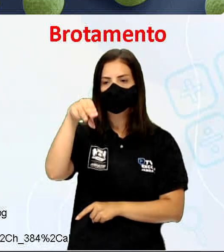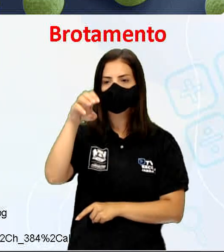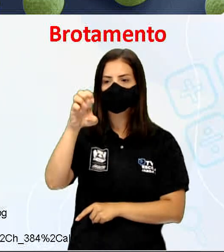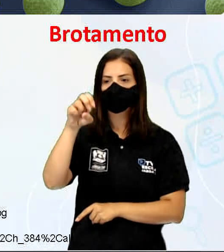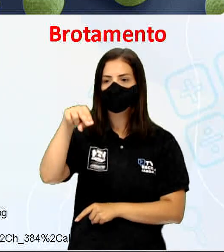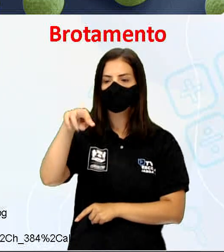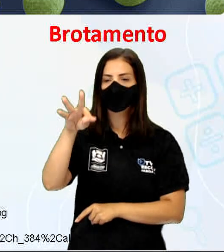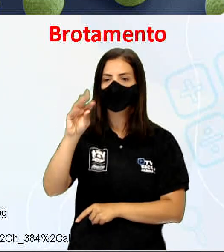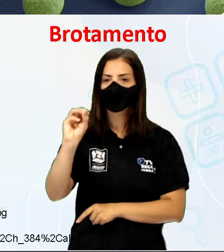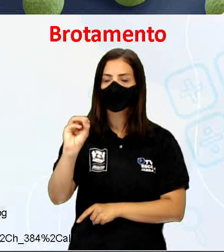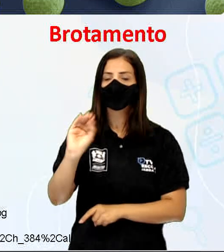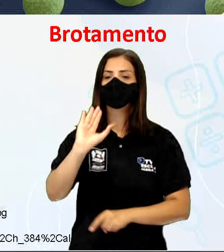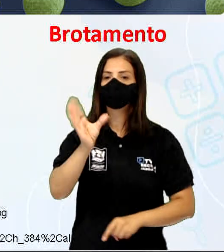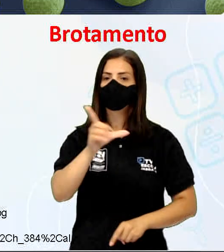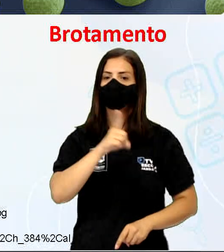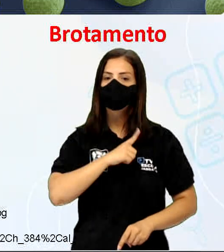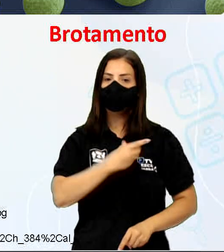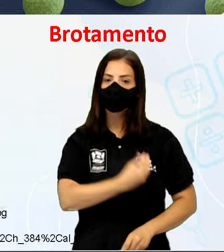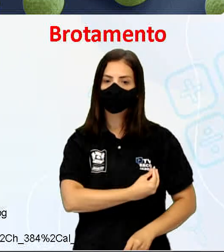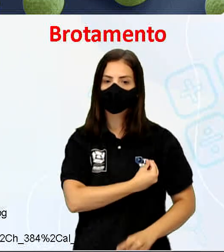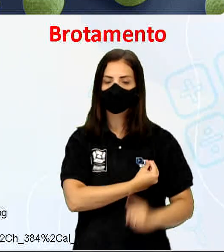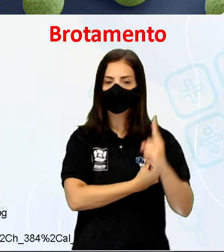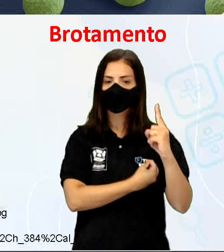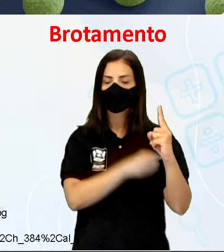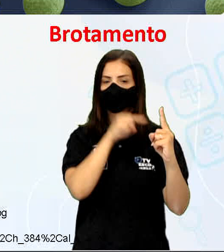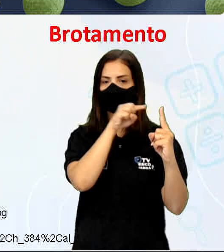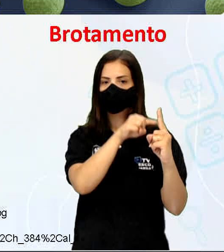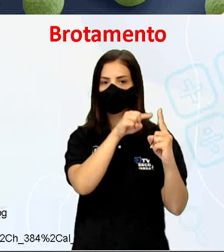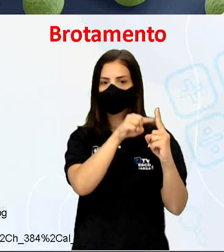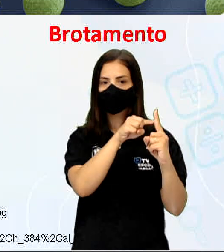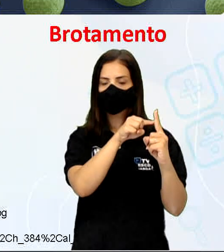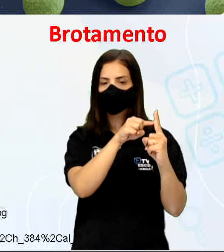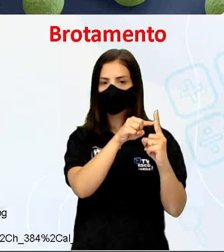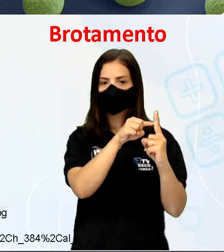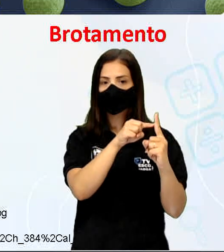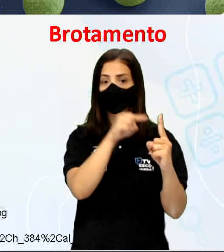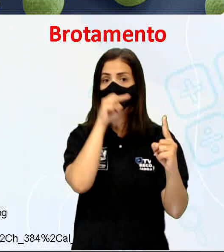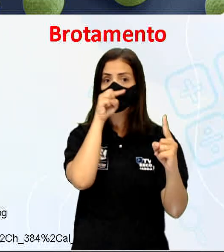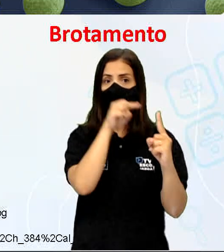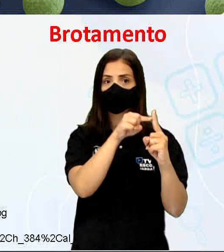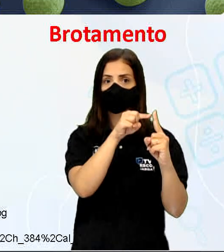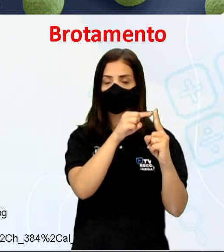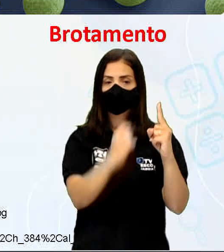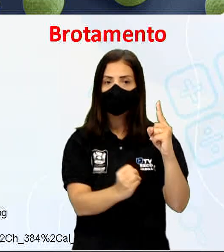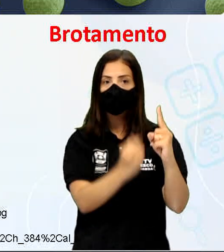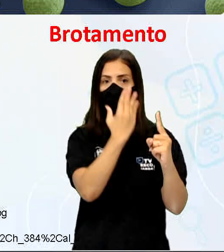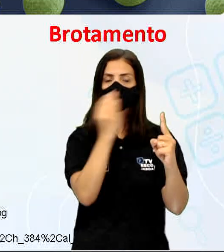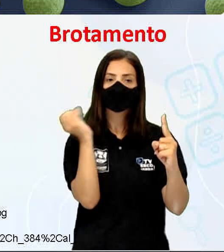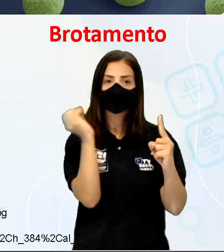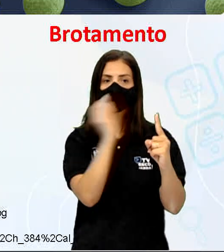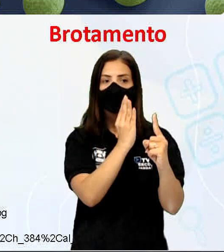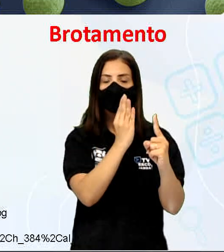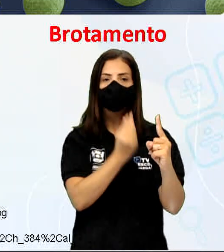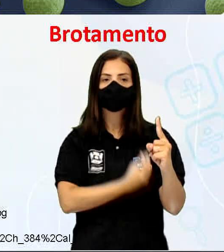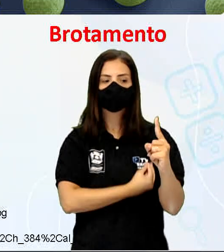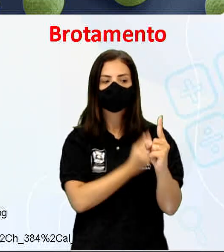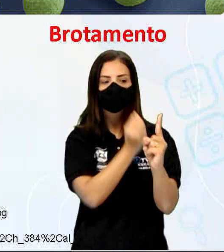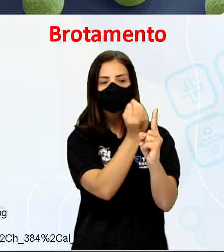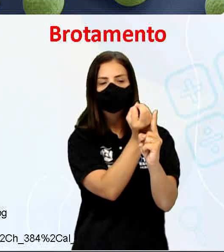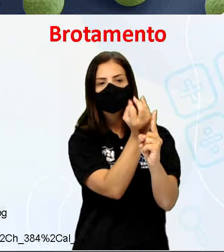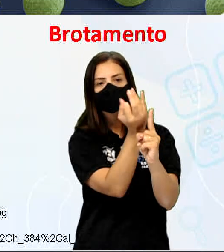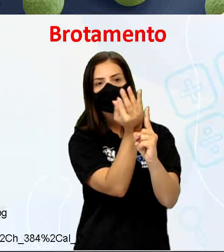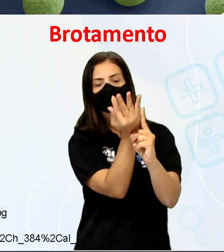corpo do outro, podendo então se desprender. A gente tem aí o exemplo de um fungo onde essas estruturas amarelinhas